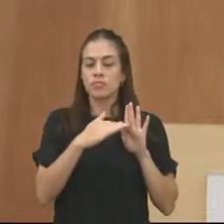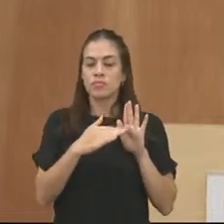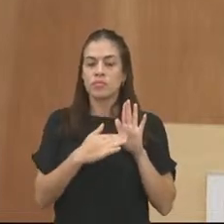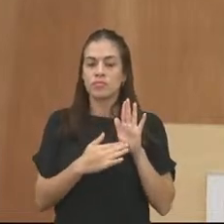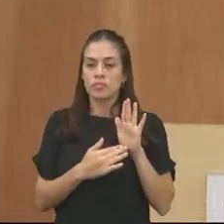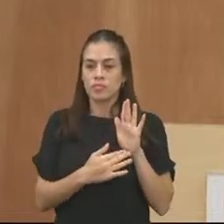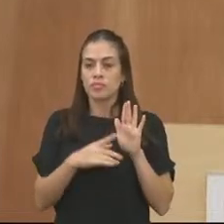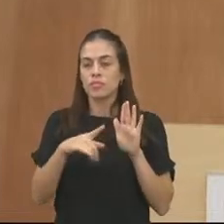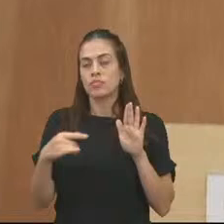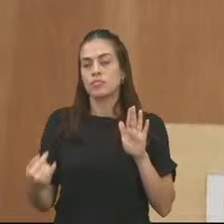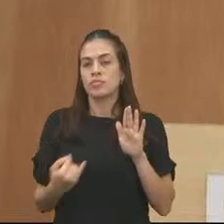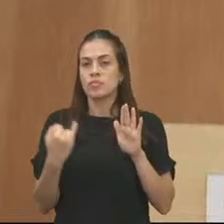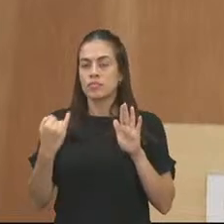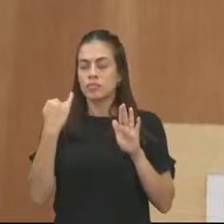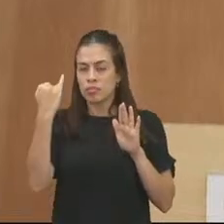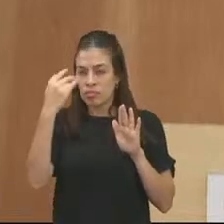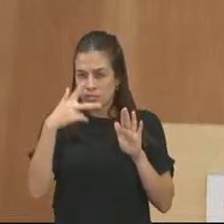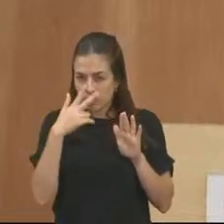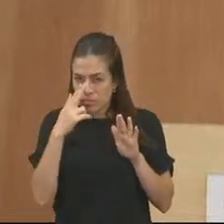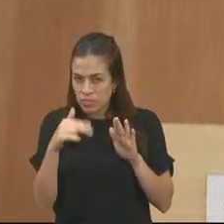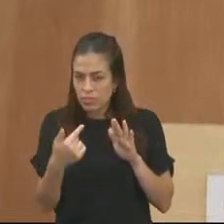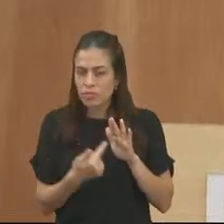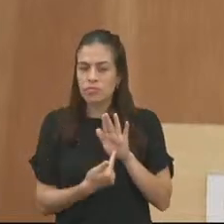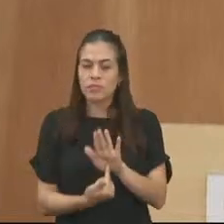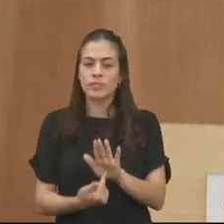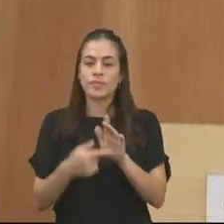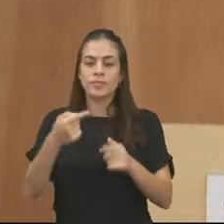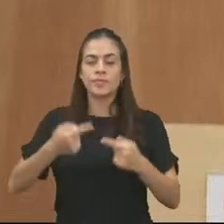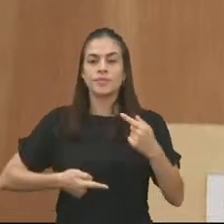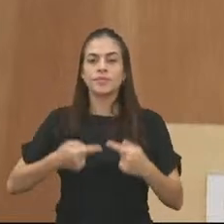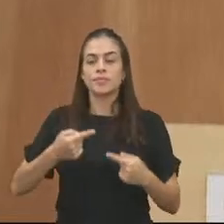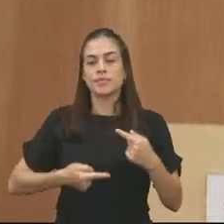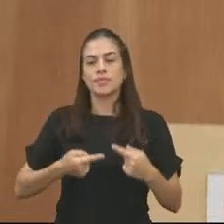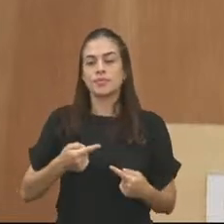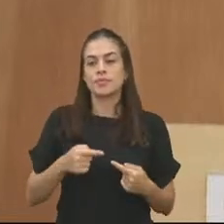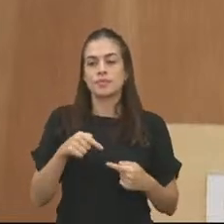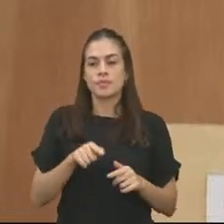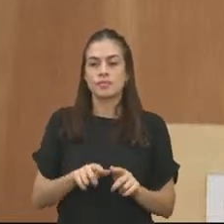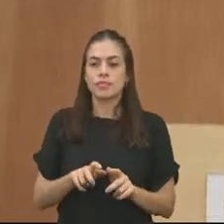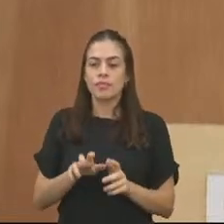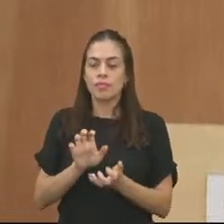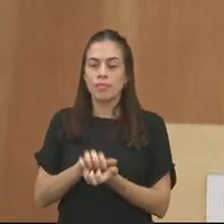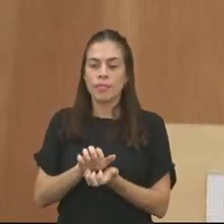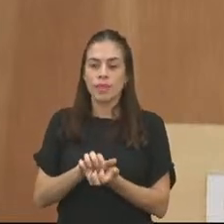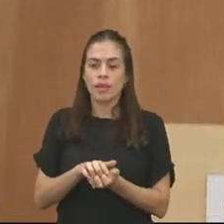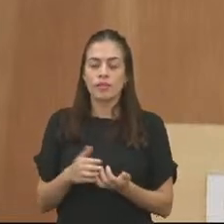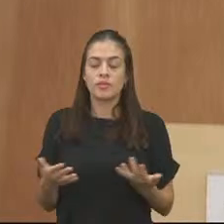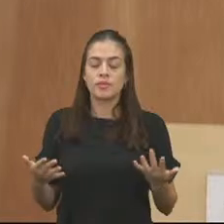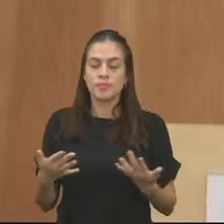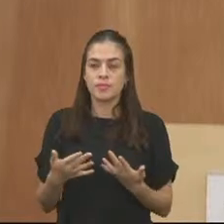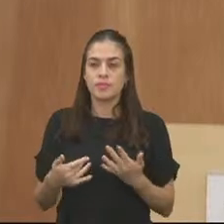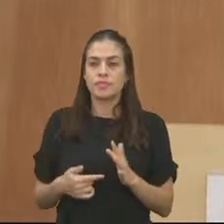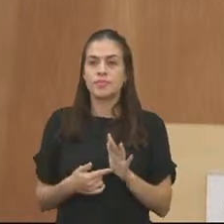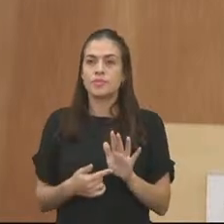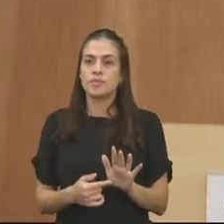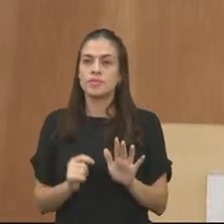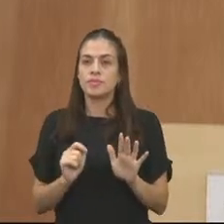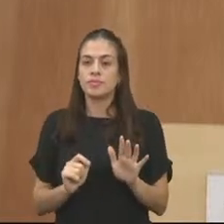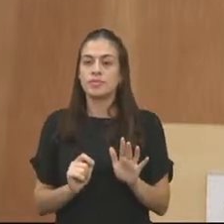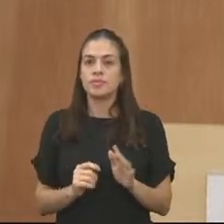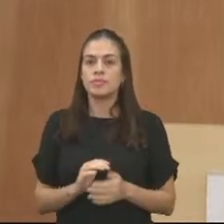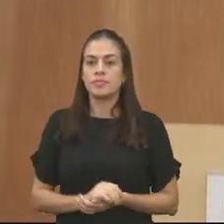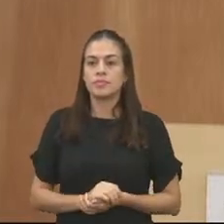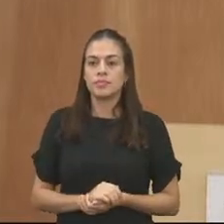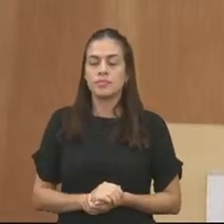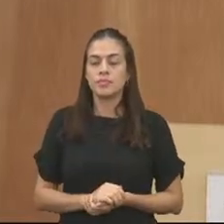acha relevante, que a gente acha importante destacar do debate público aqui em Jacareí. Hoje a gente trouxe, além da